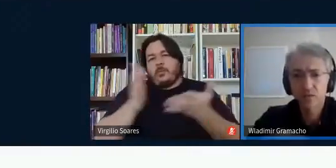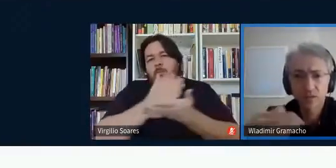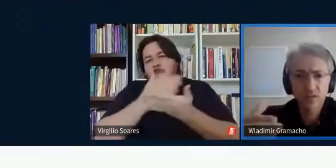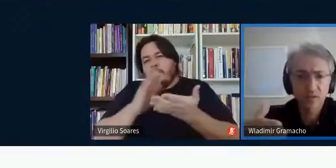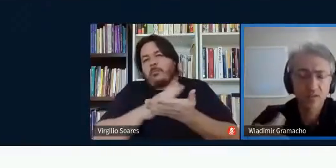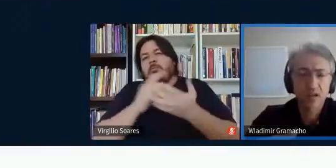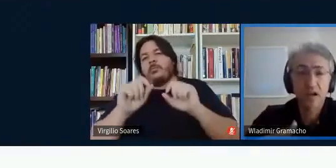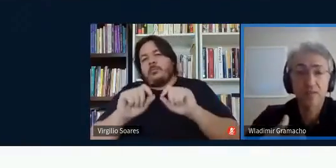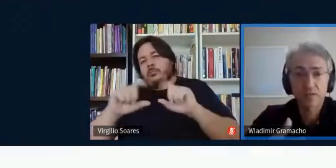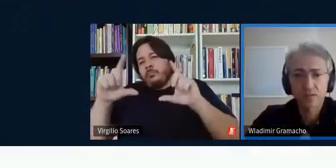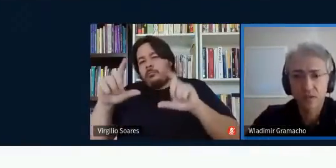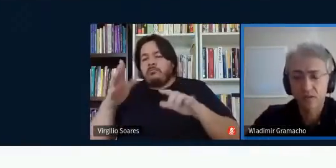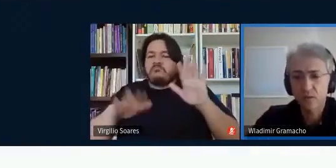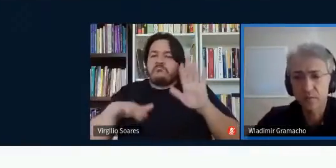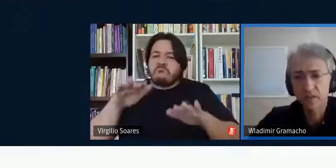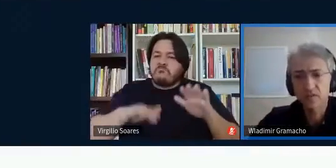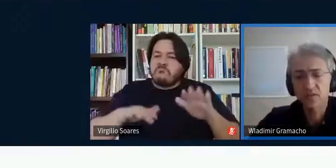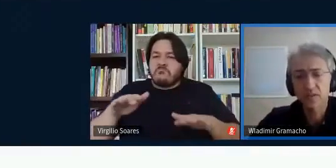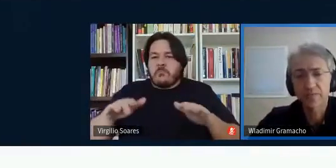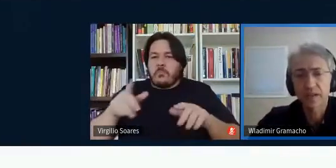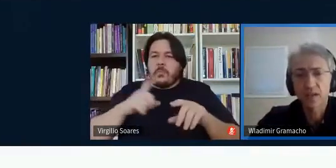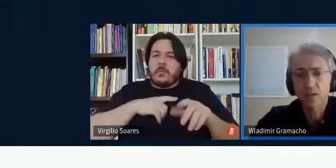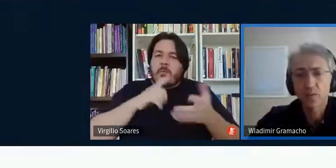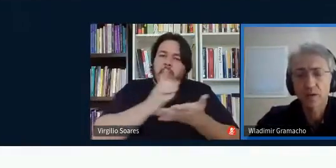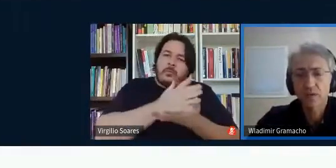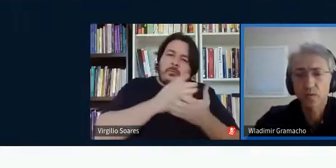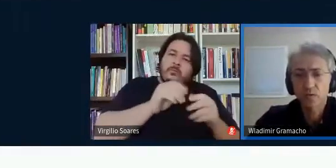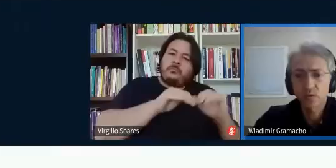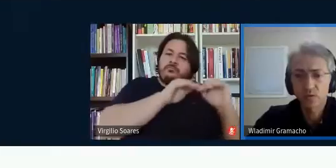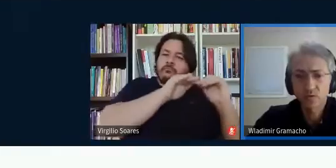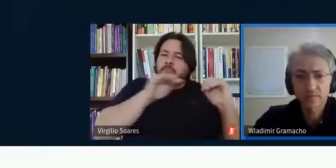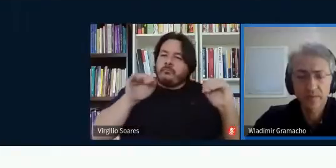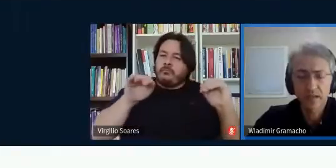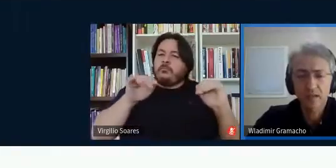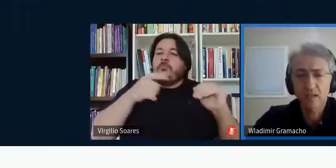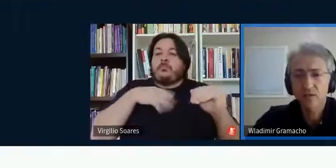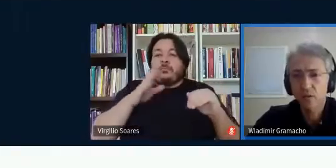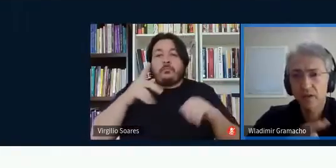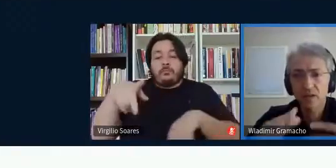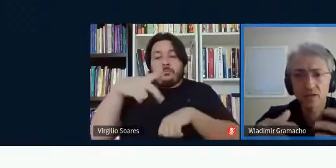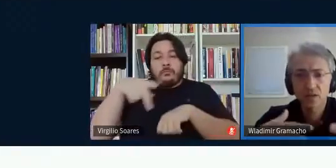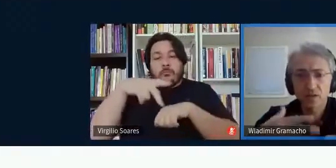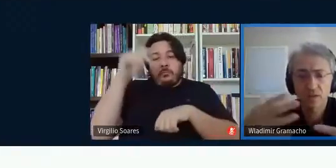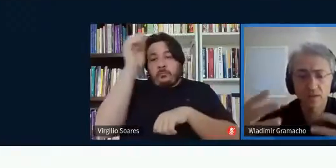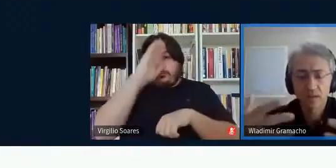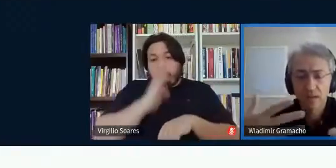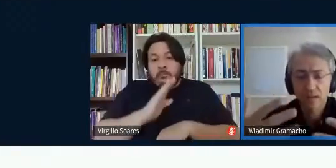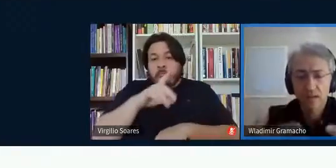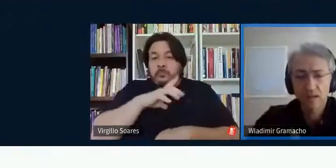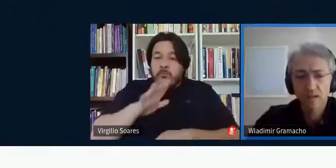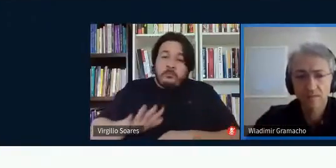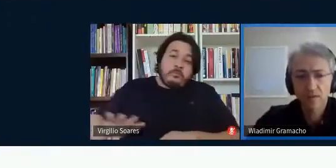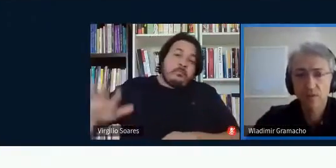caindo, outros eles estão estáveis, outros ainda subindo, enfim, o país como um todo assiste a uma grande